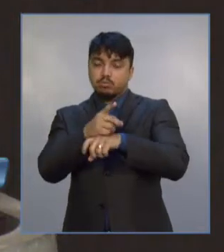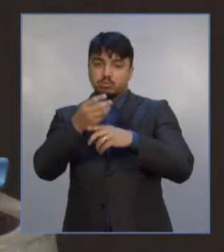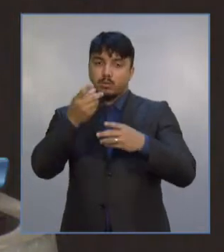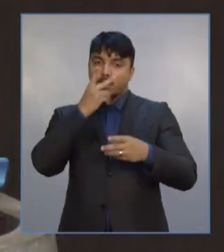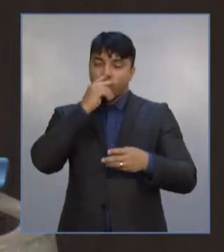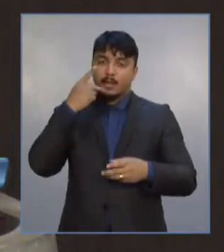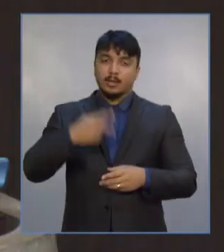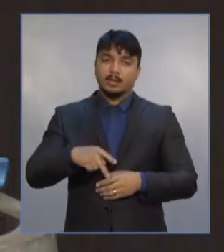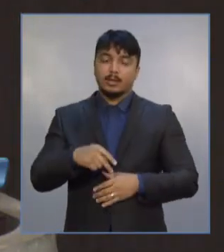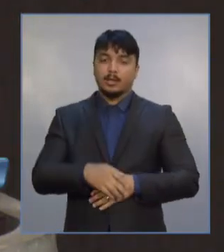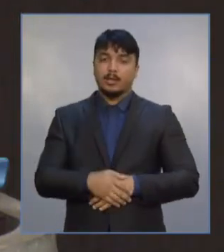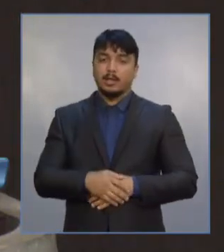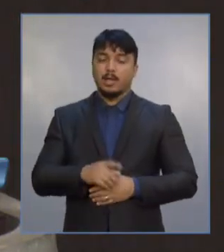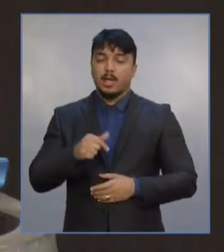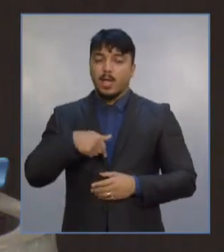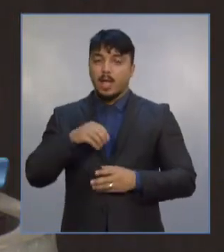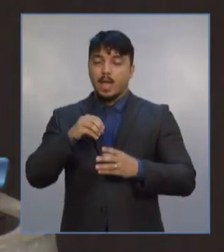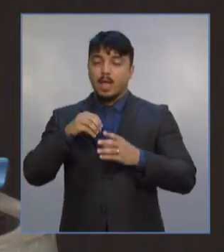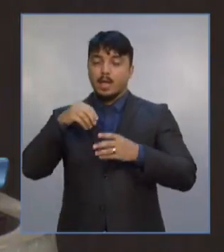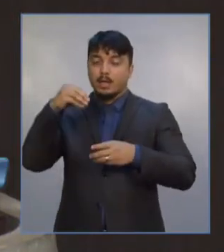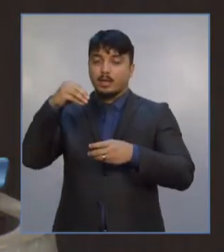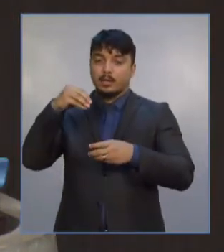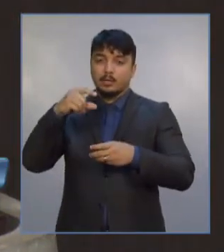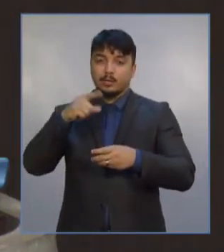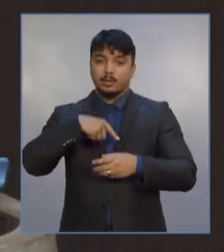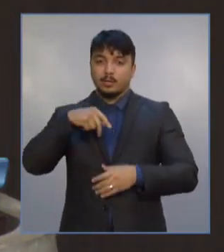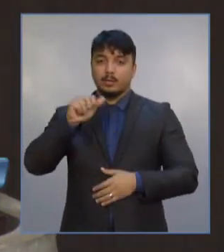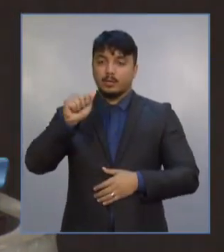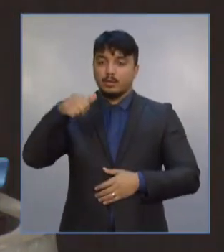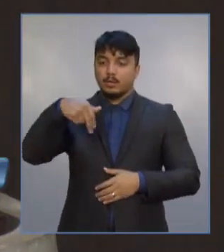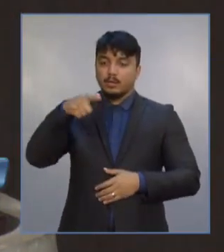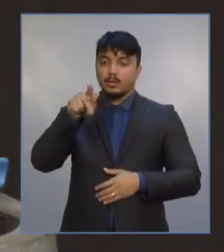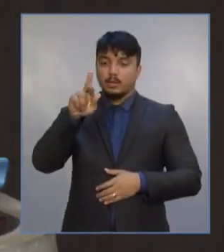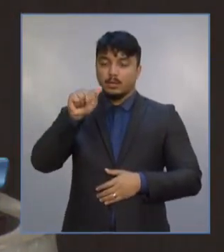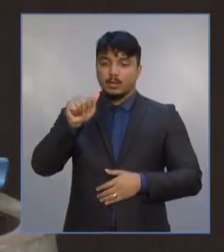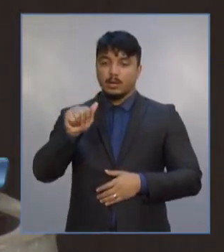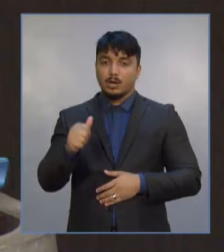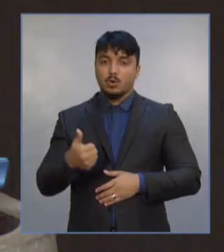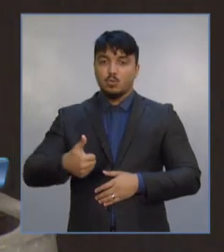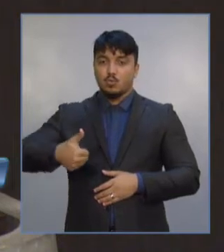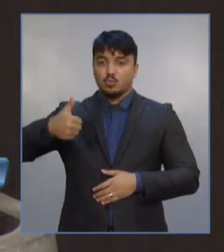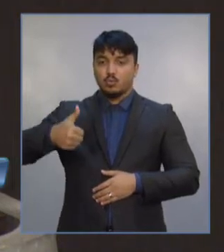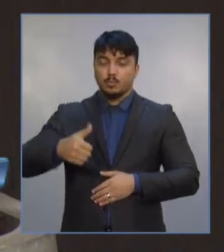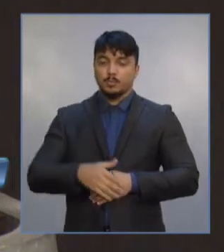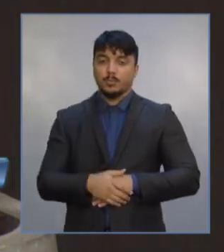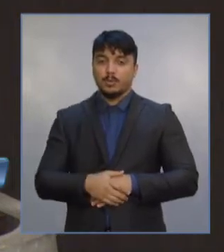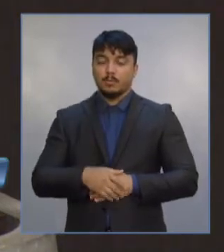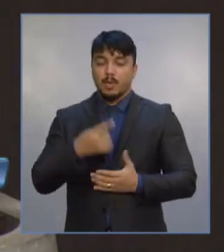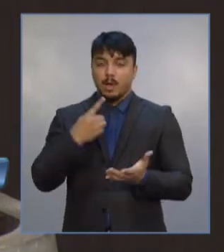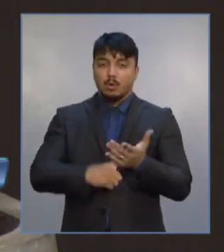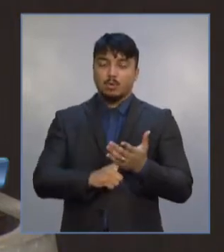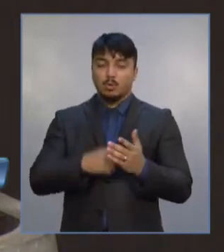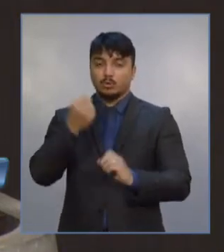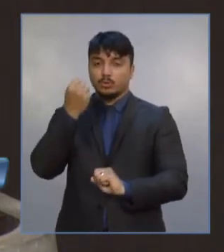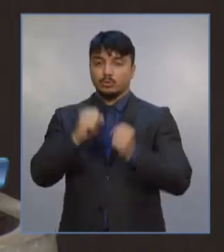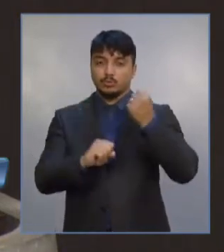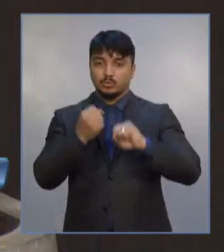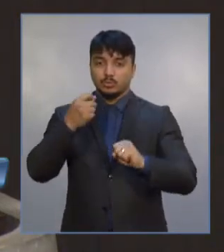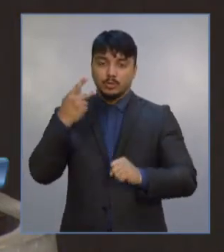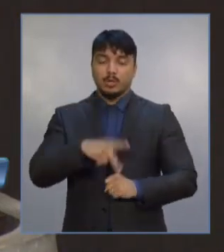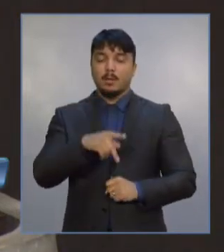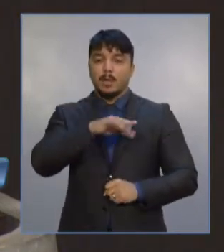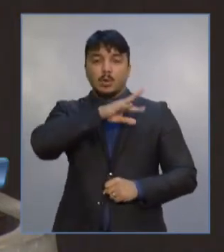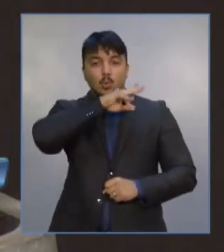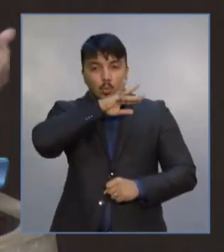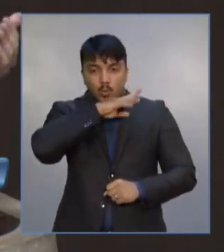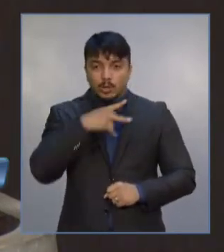péssimo ao Brasil, que foi o primeiro acordo de Angra 1. Acordos industriais péssimos ao